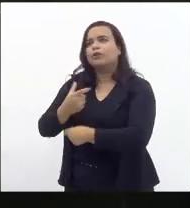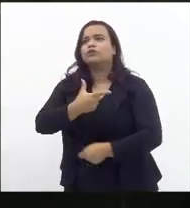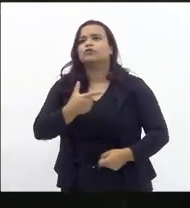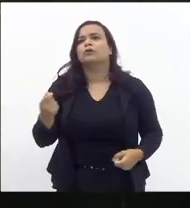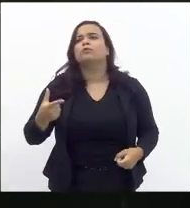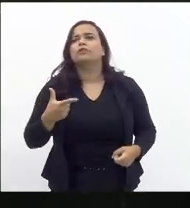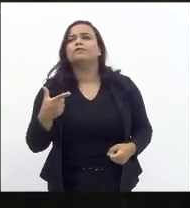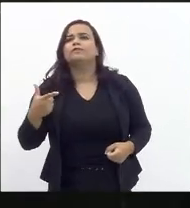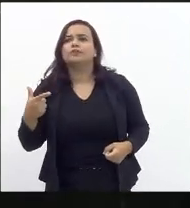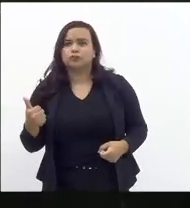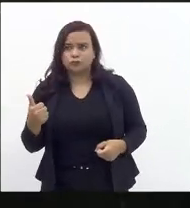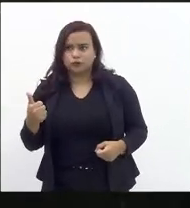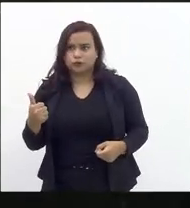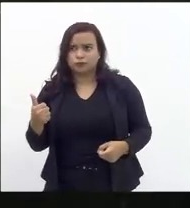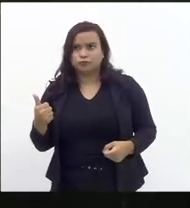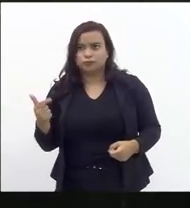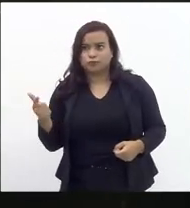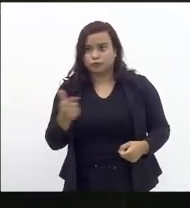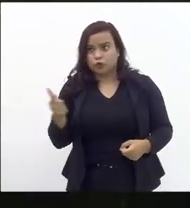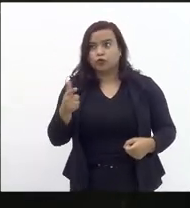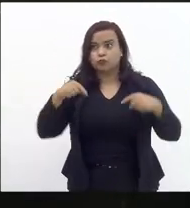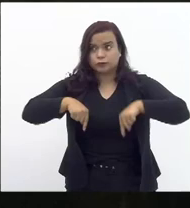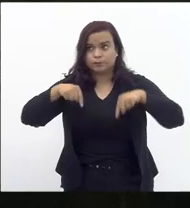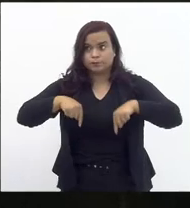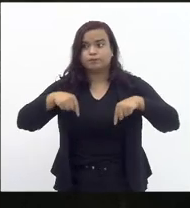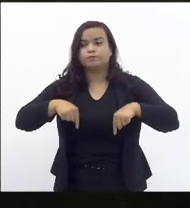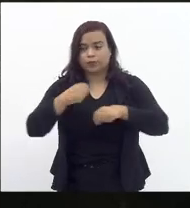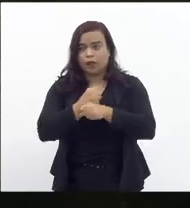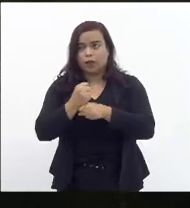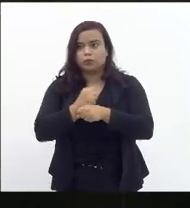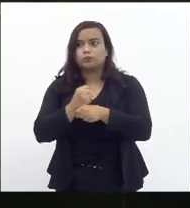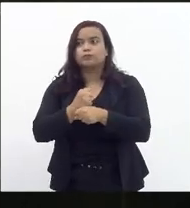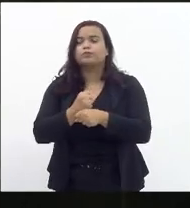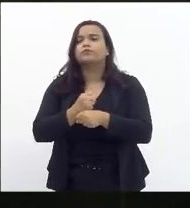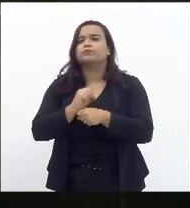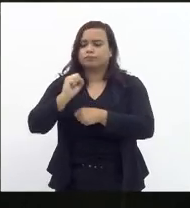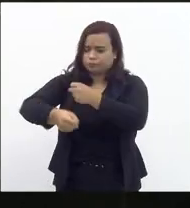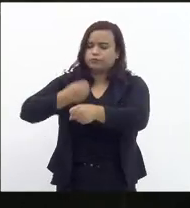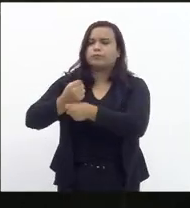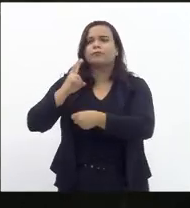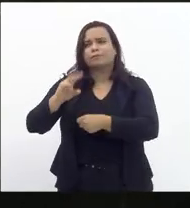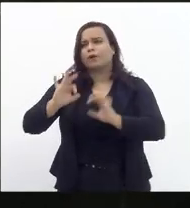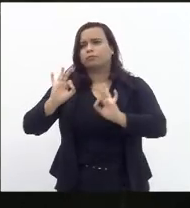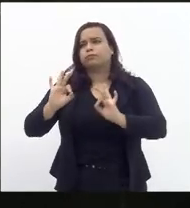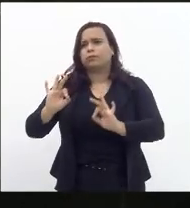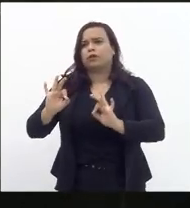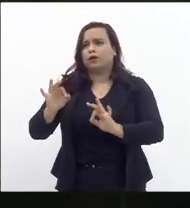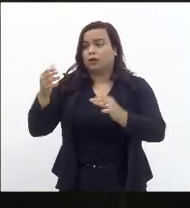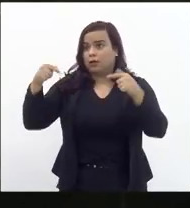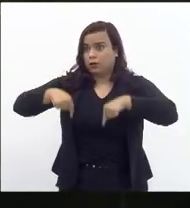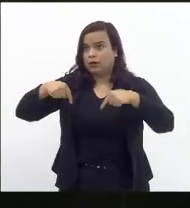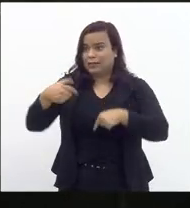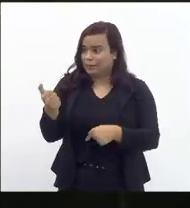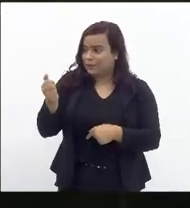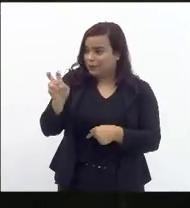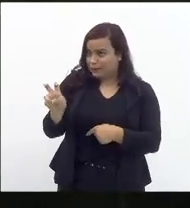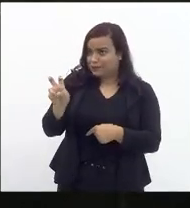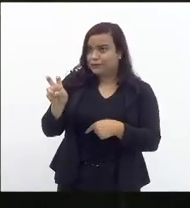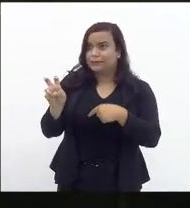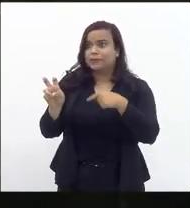de 2022, do previsto, saltando de 15 para mais de 30 bilhões de